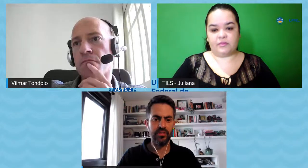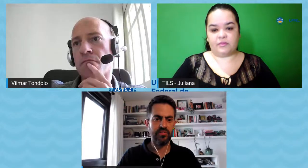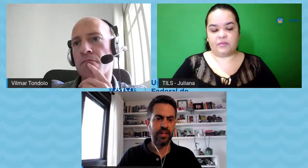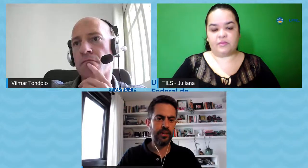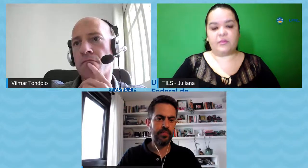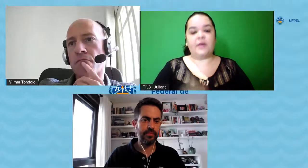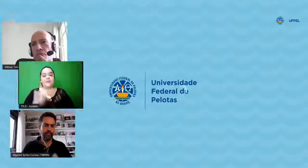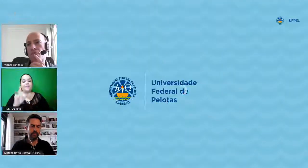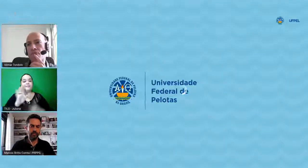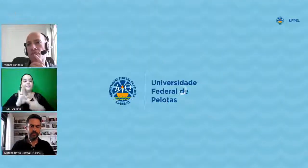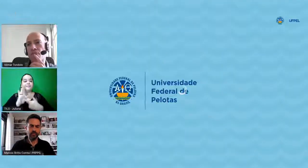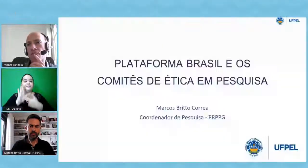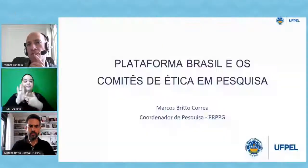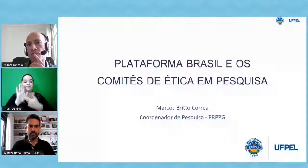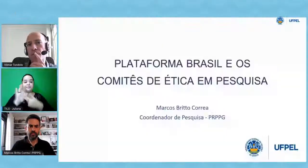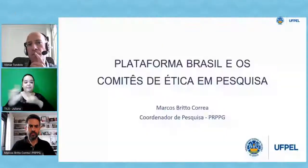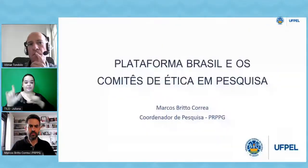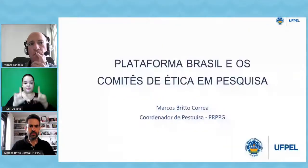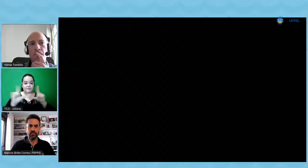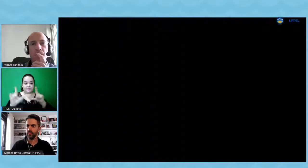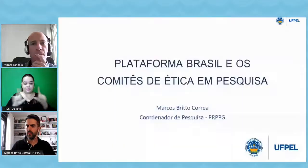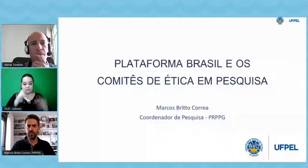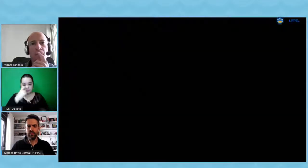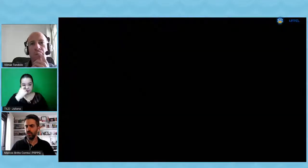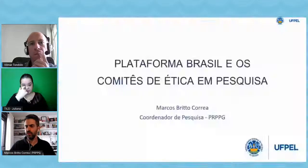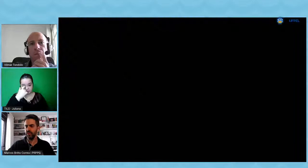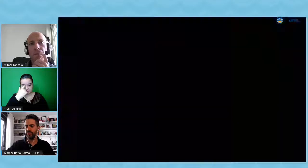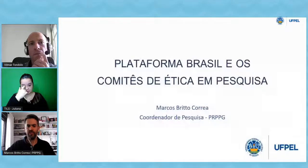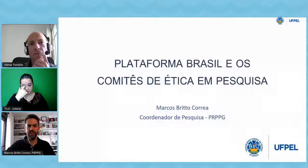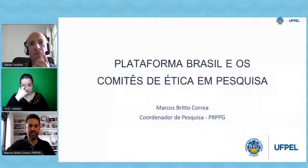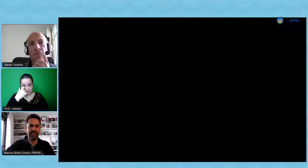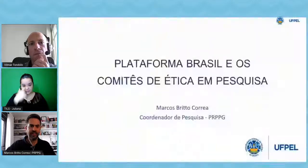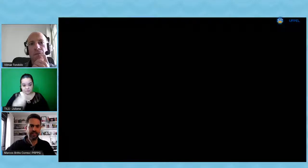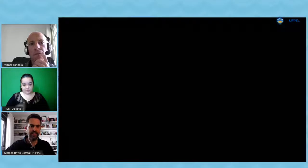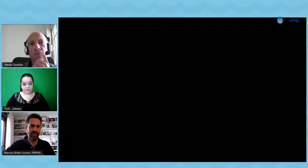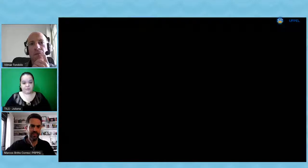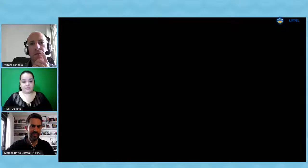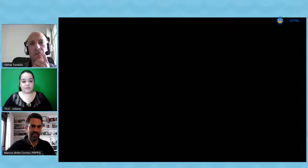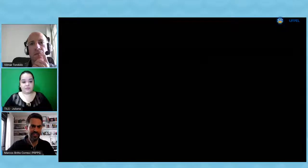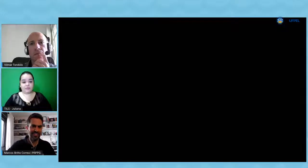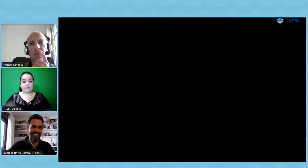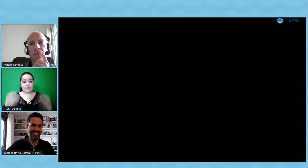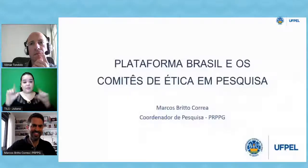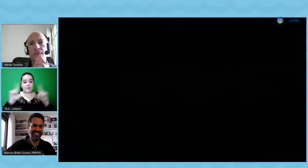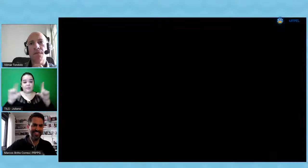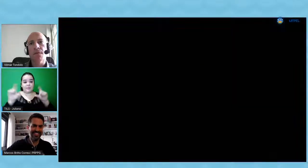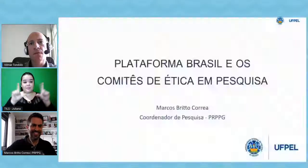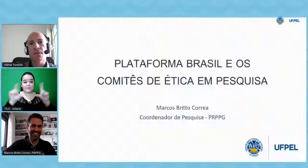para guiando a nossa fala, eu não sei porquê, ela está piscando, né,